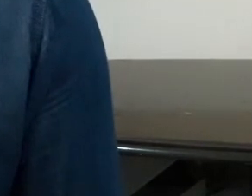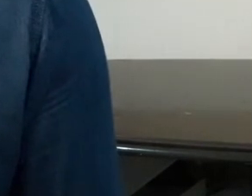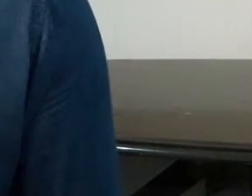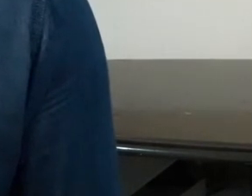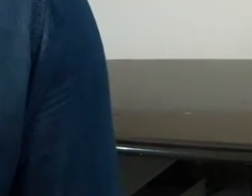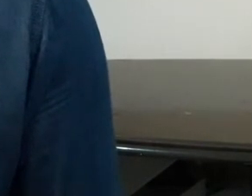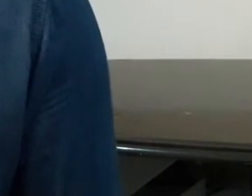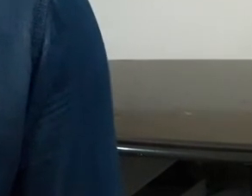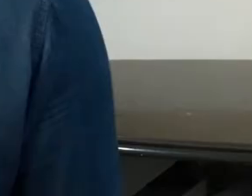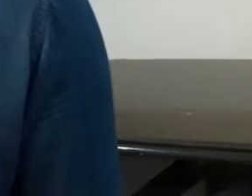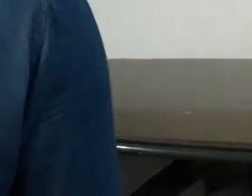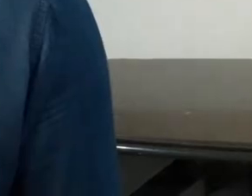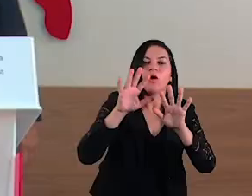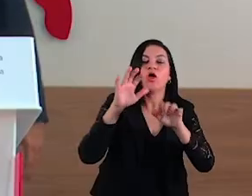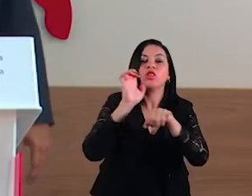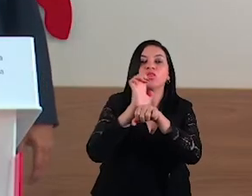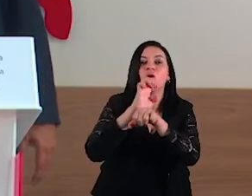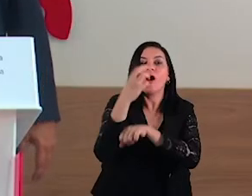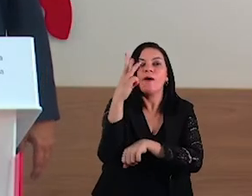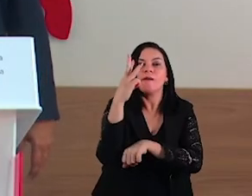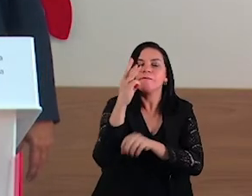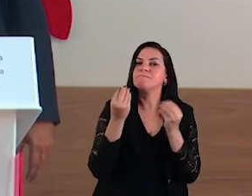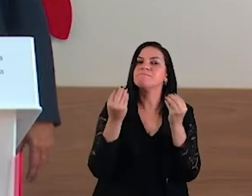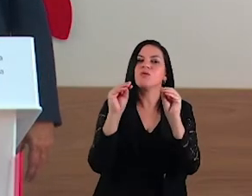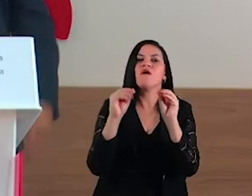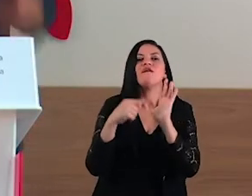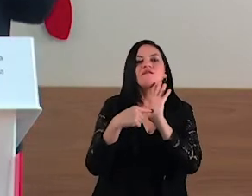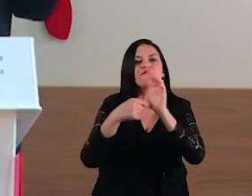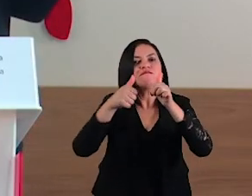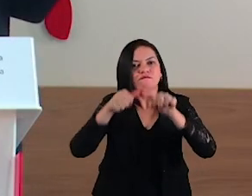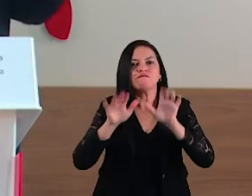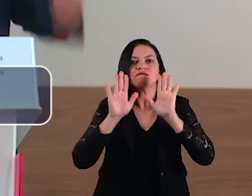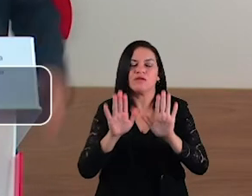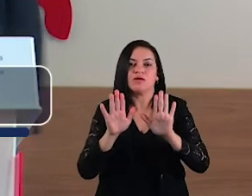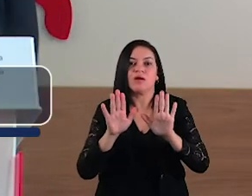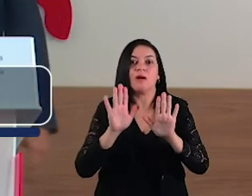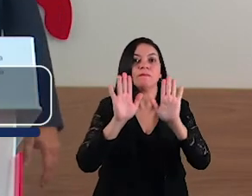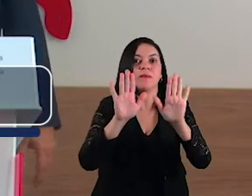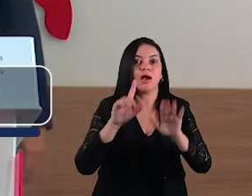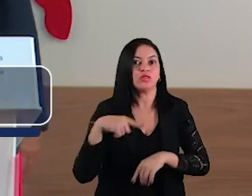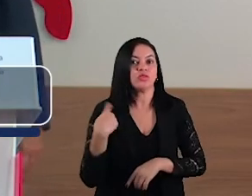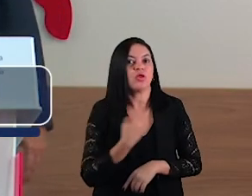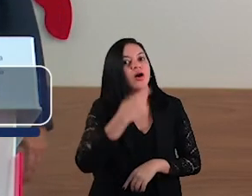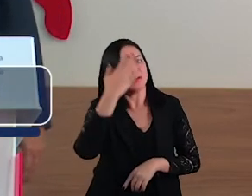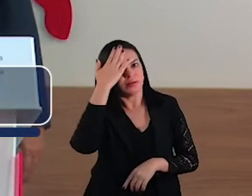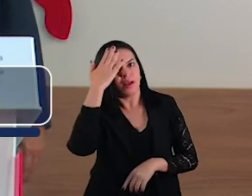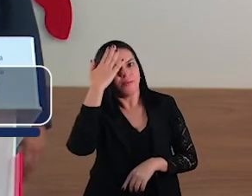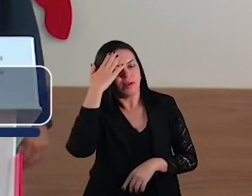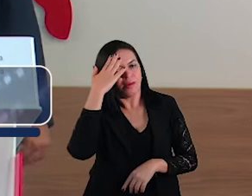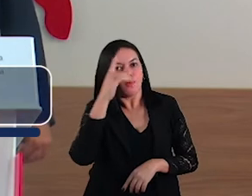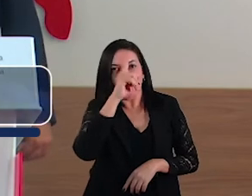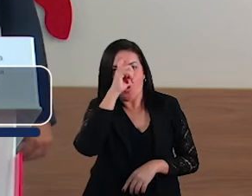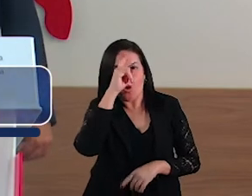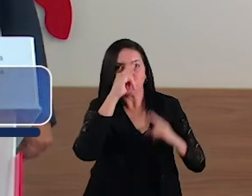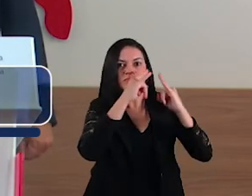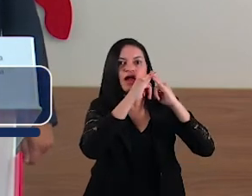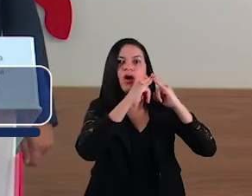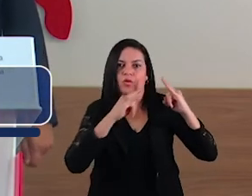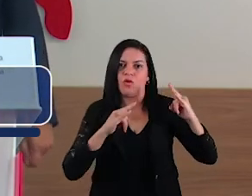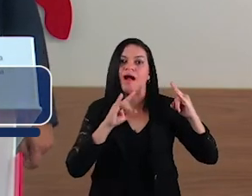nos primeiros meses de pandemia no caso dos hospitais de campanha sabemos que a dentemente eles são temporários